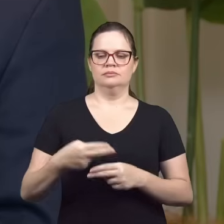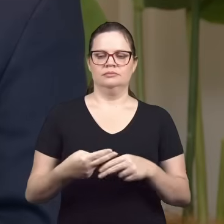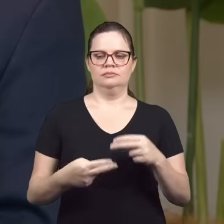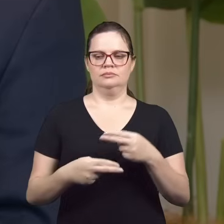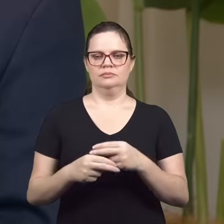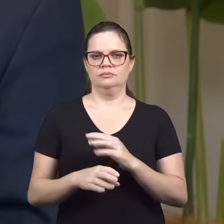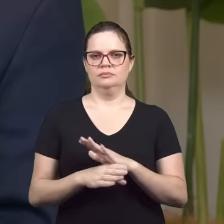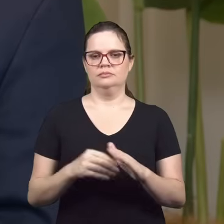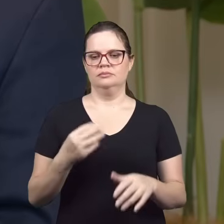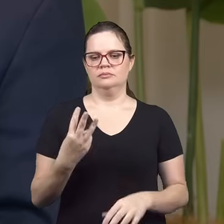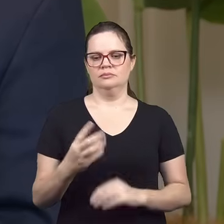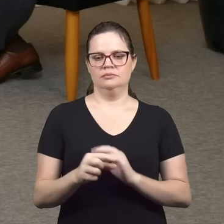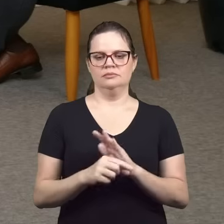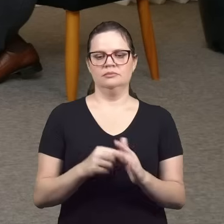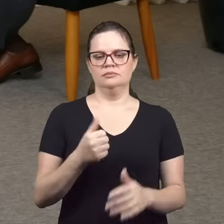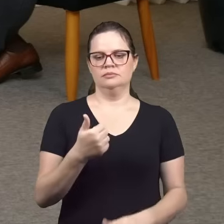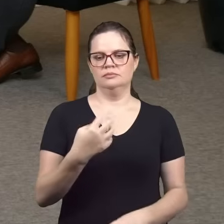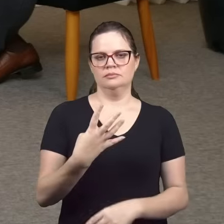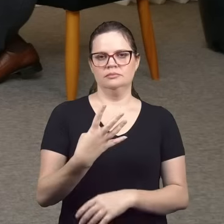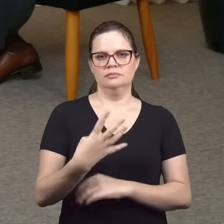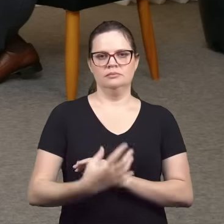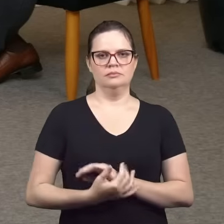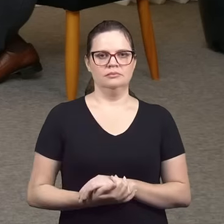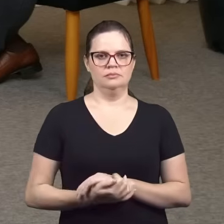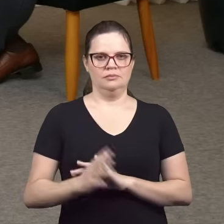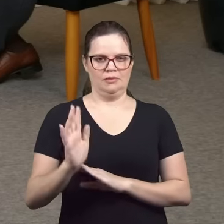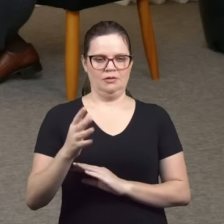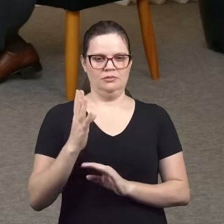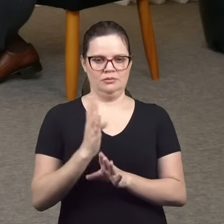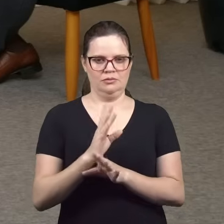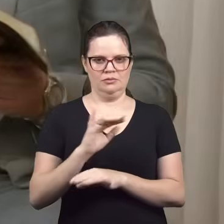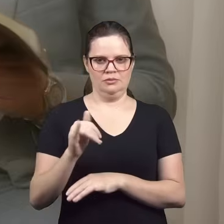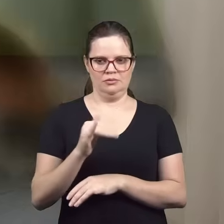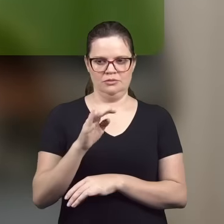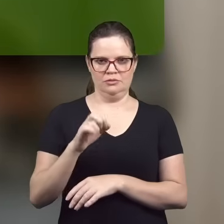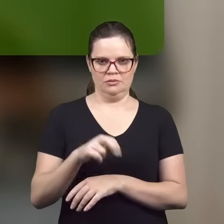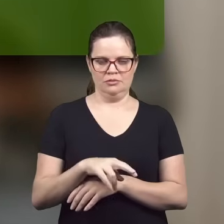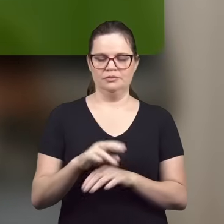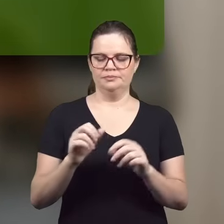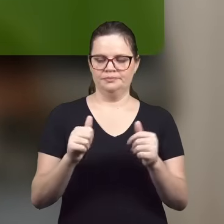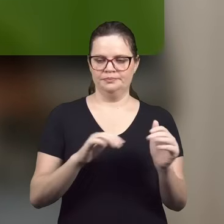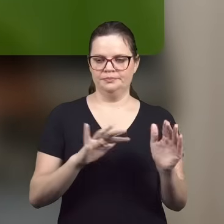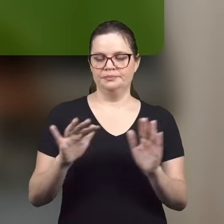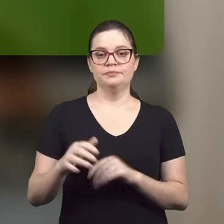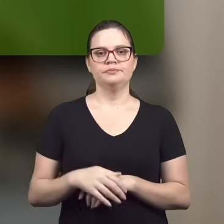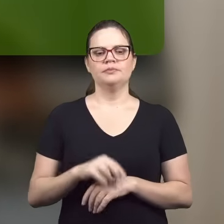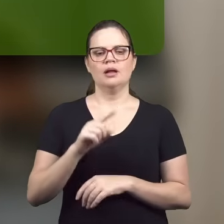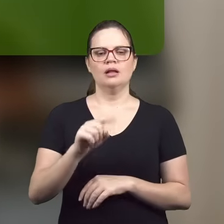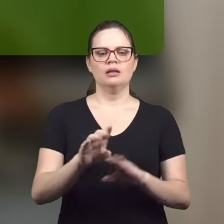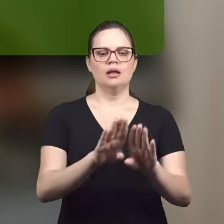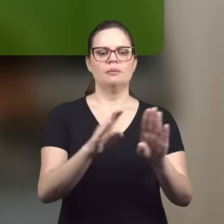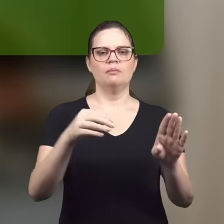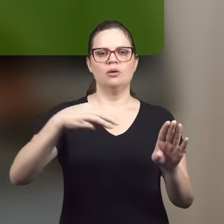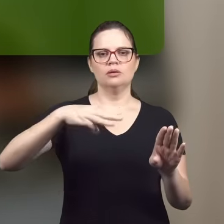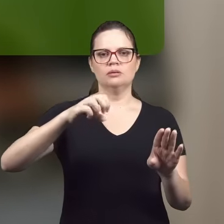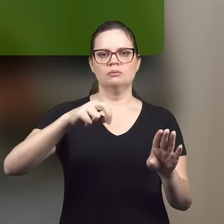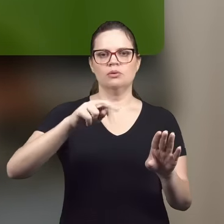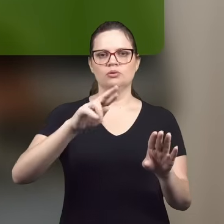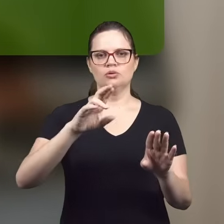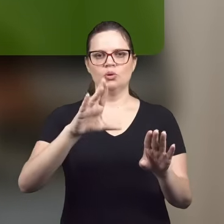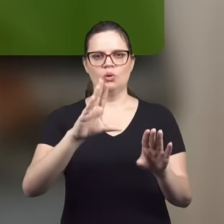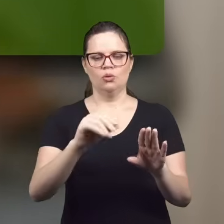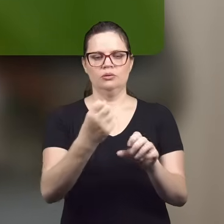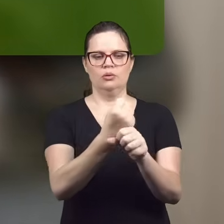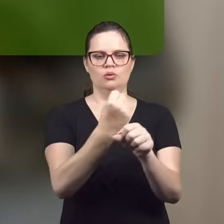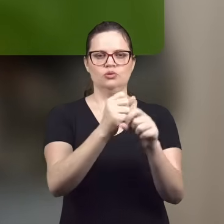Neemias 3:14. Achou, Jean? Achei. E a porta do montouro reparou a Malquias, filho